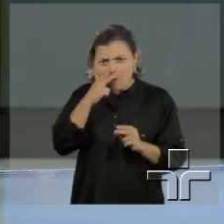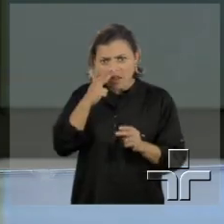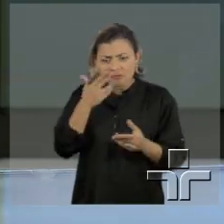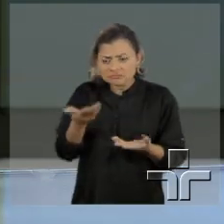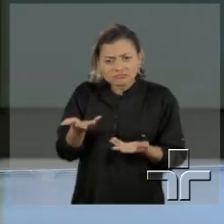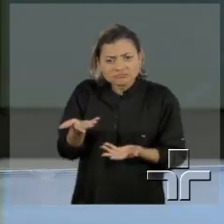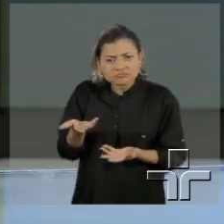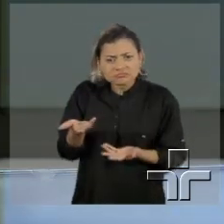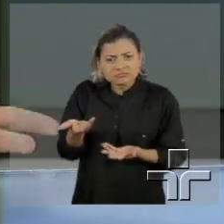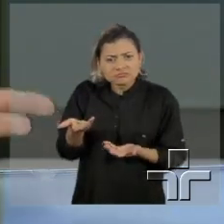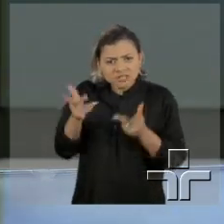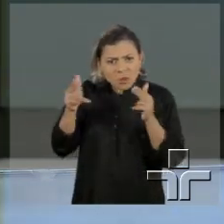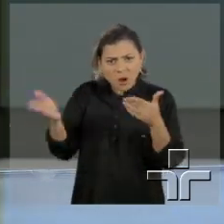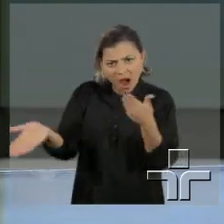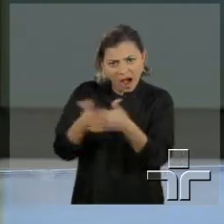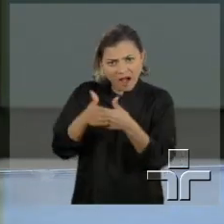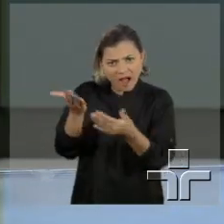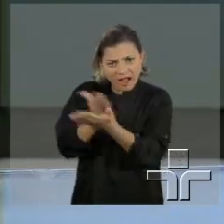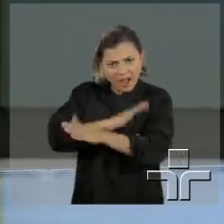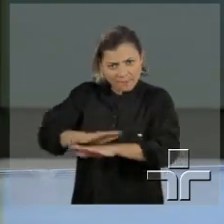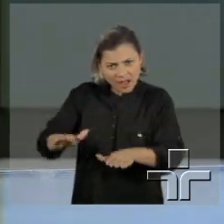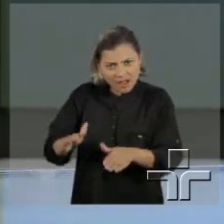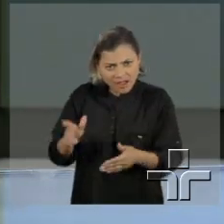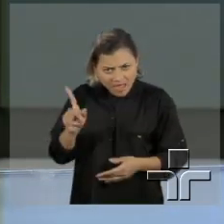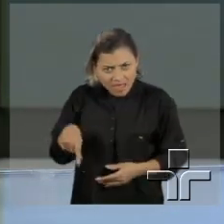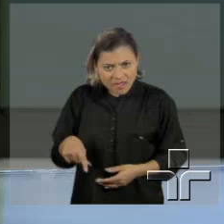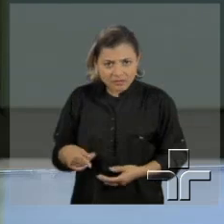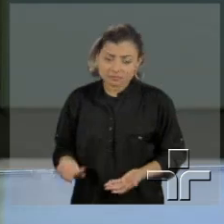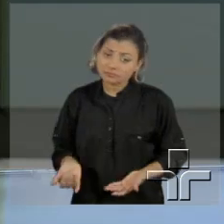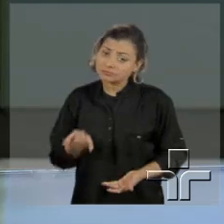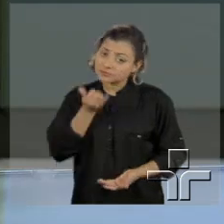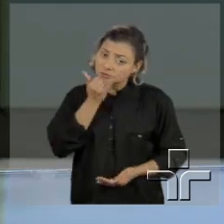você simplesmente extinguir, né? Estão